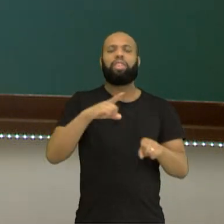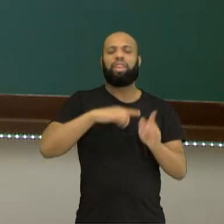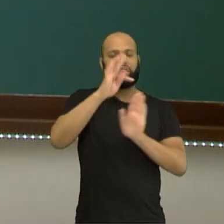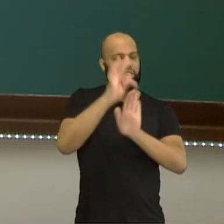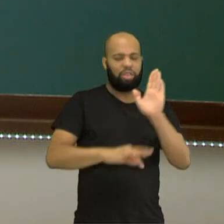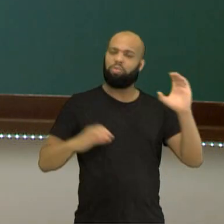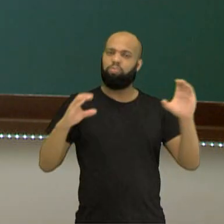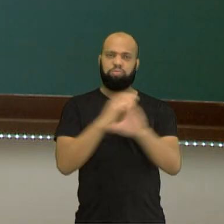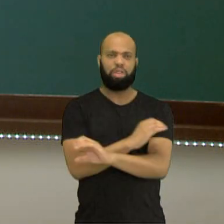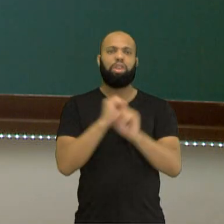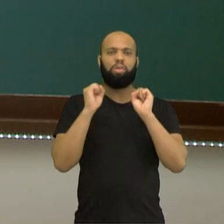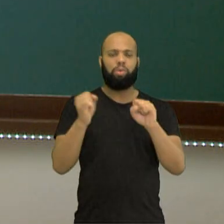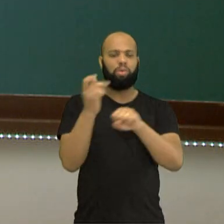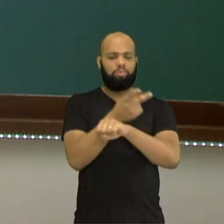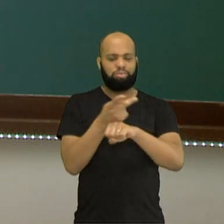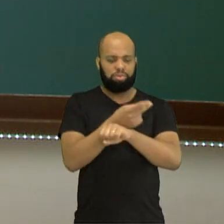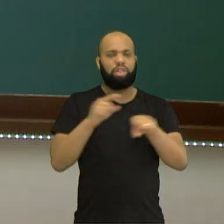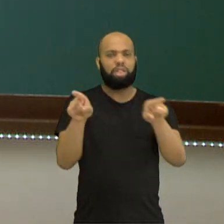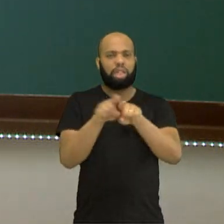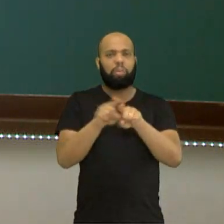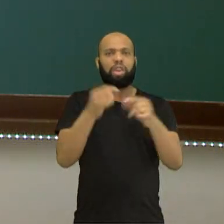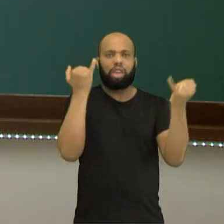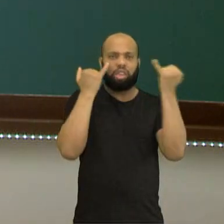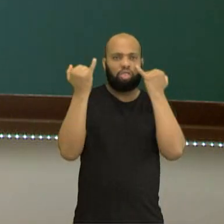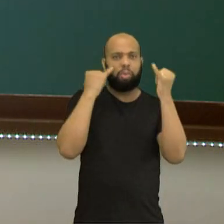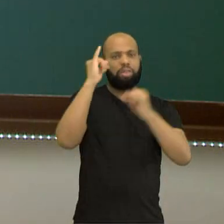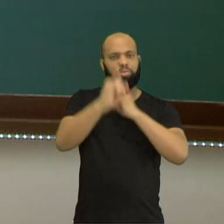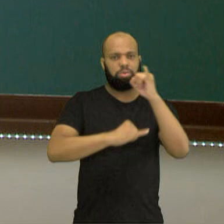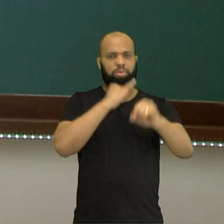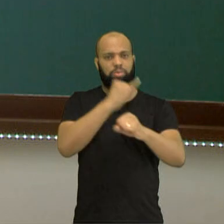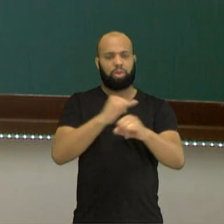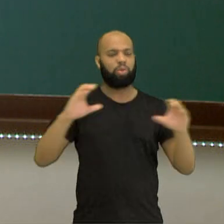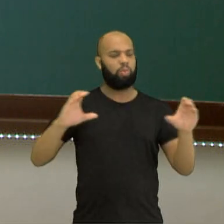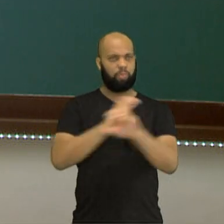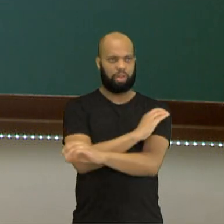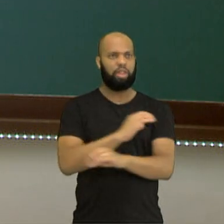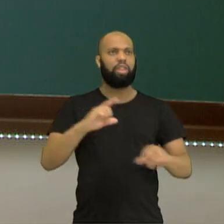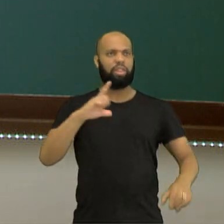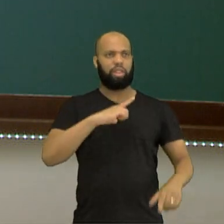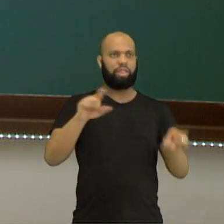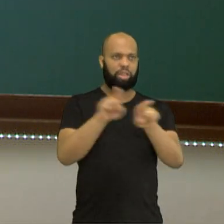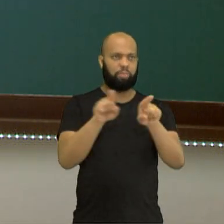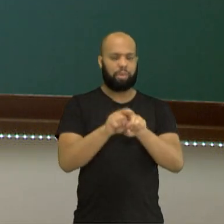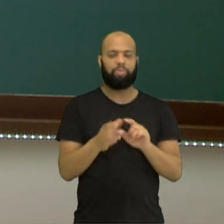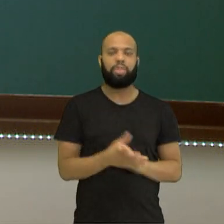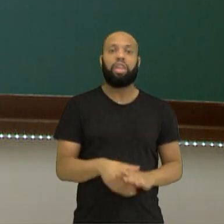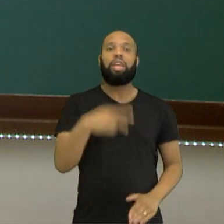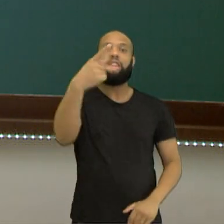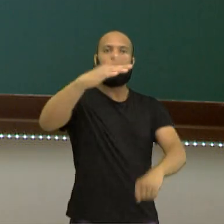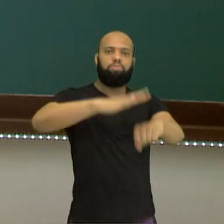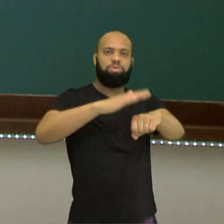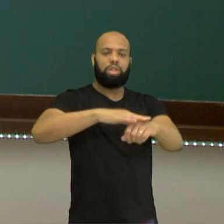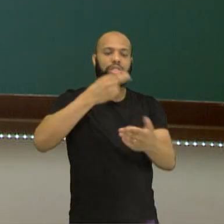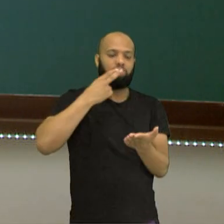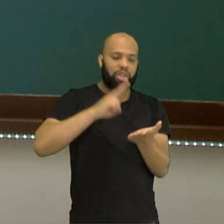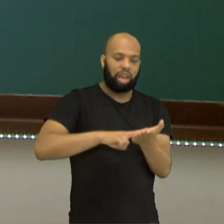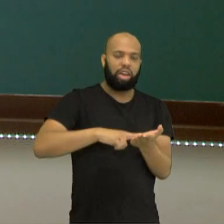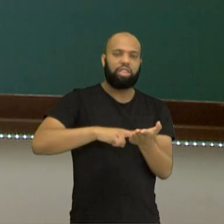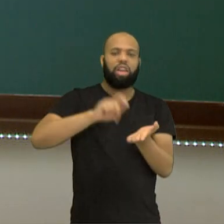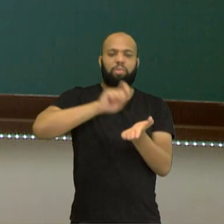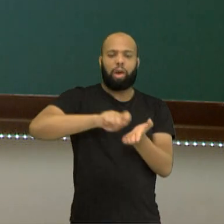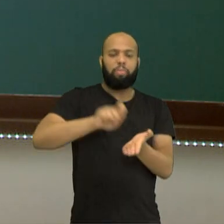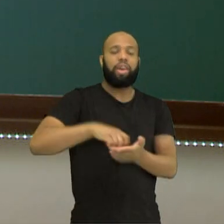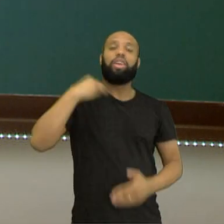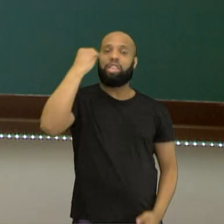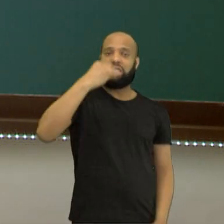podem procurar essa informação na totalidade. Na carta, relate uma